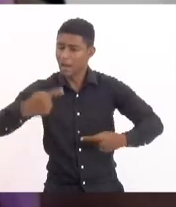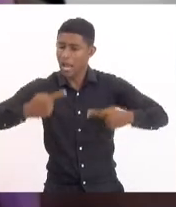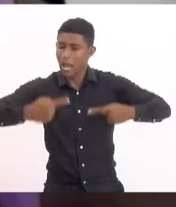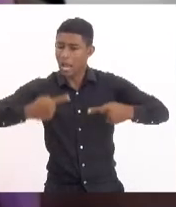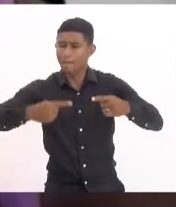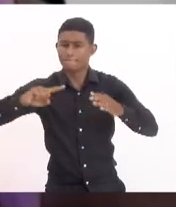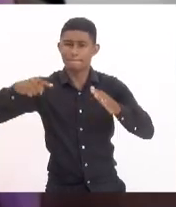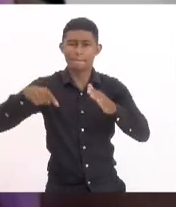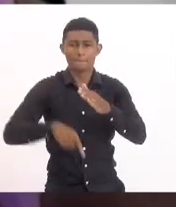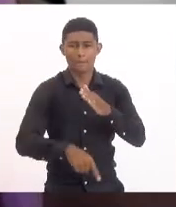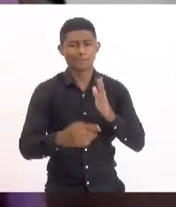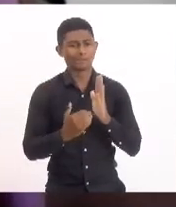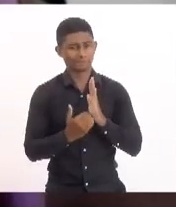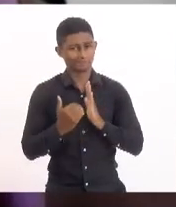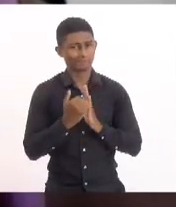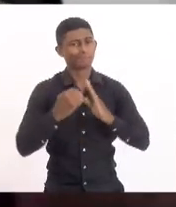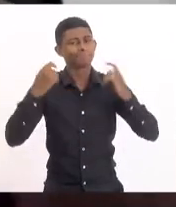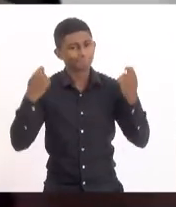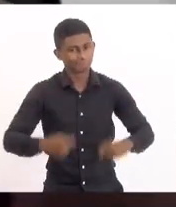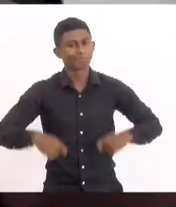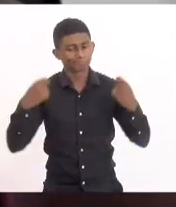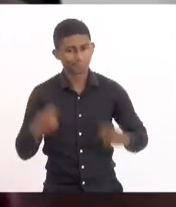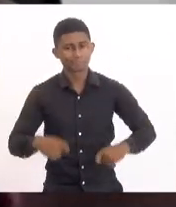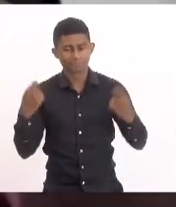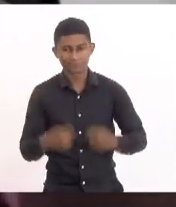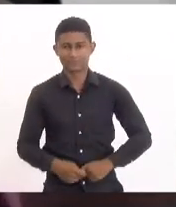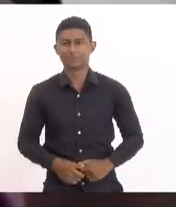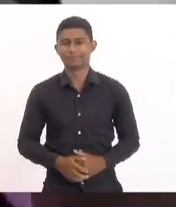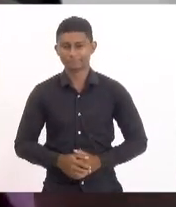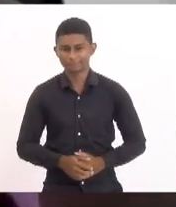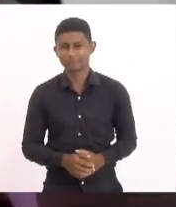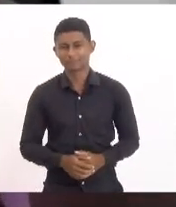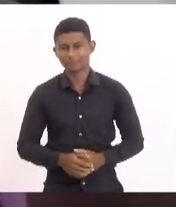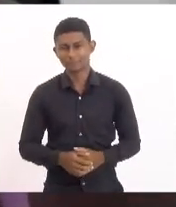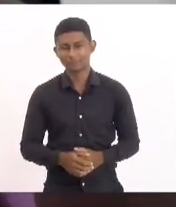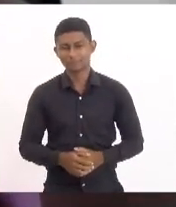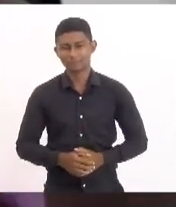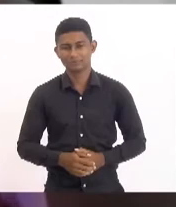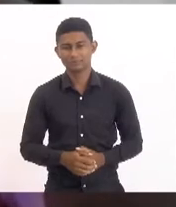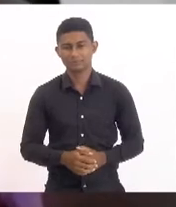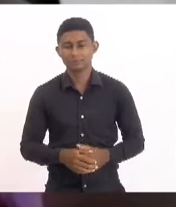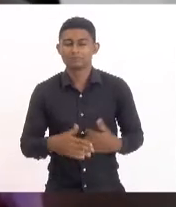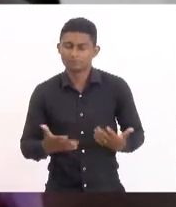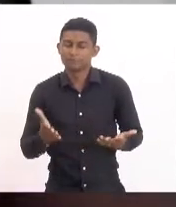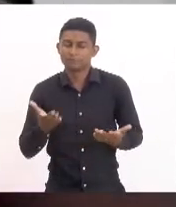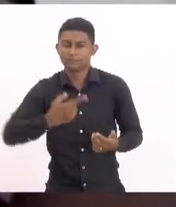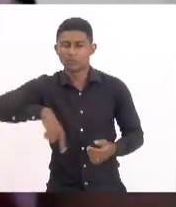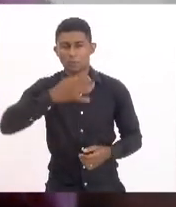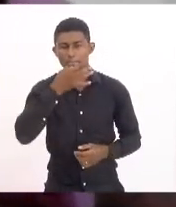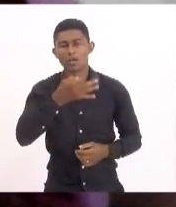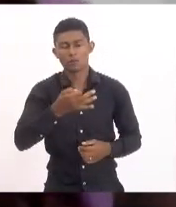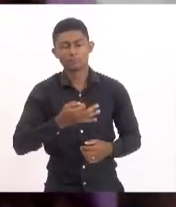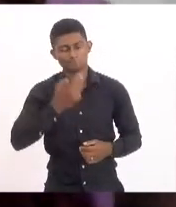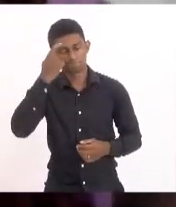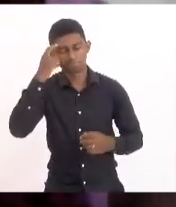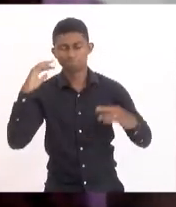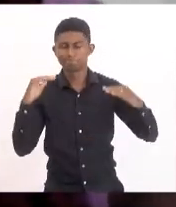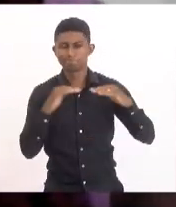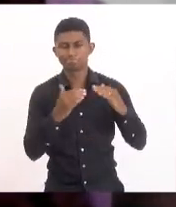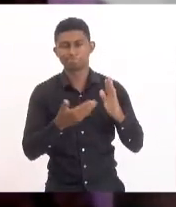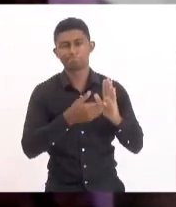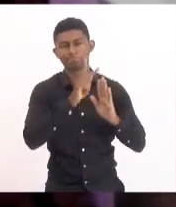termos uma saída favorável a todos. Mas o nosso parecer é favorável ao